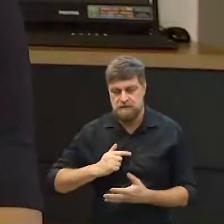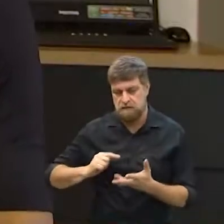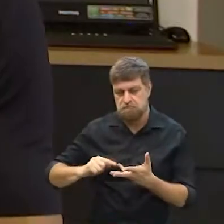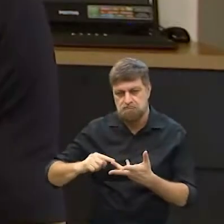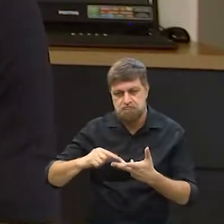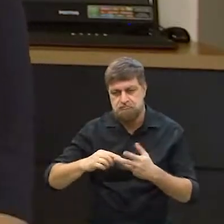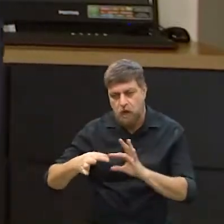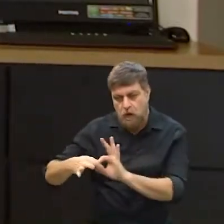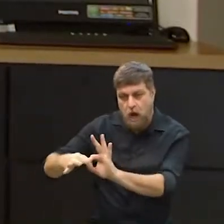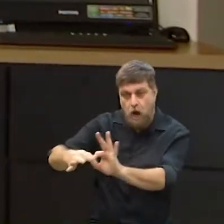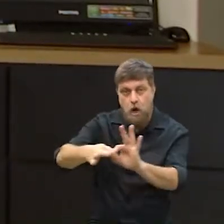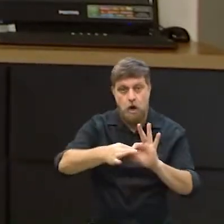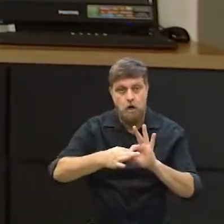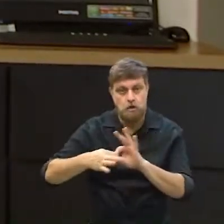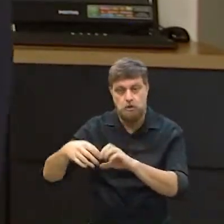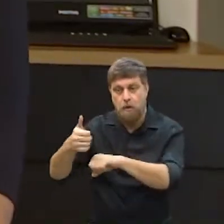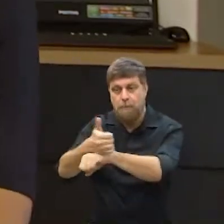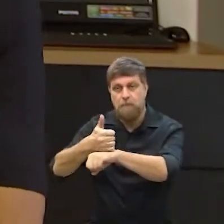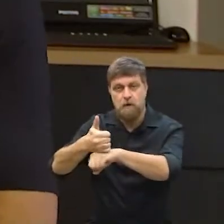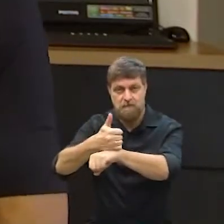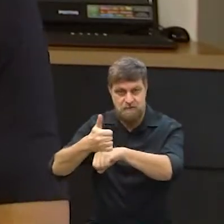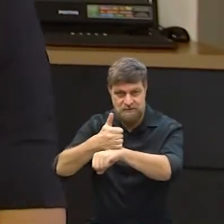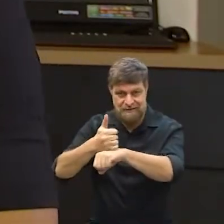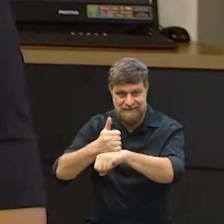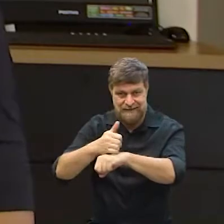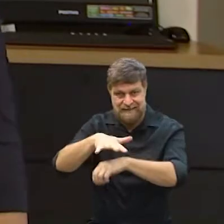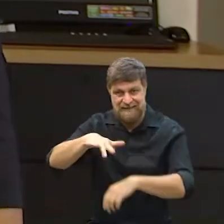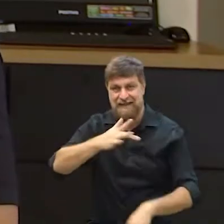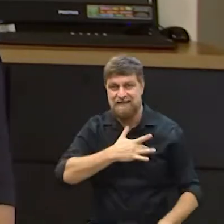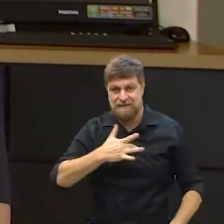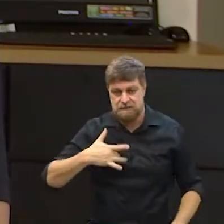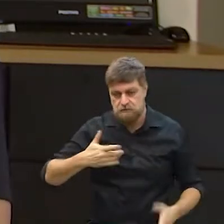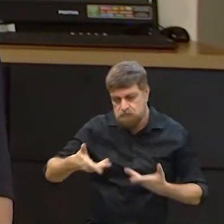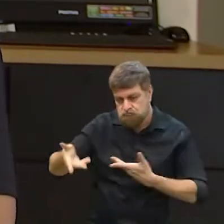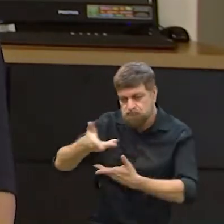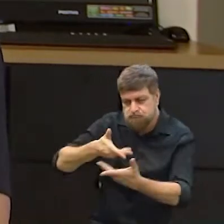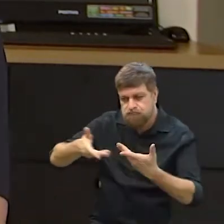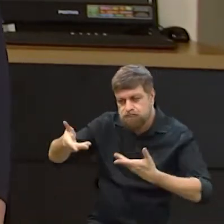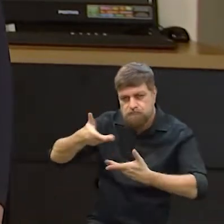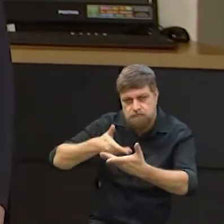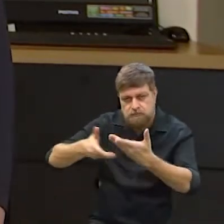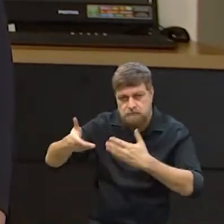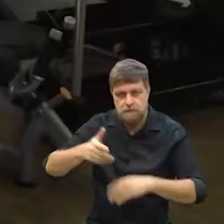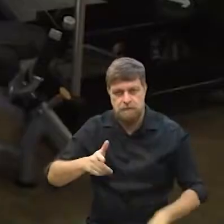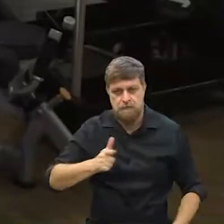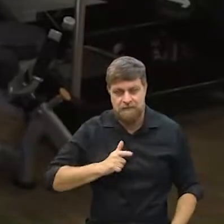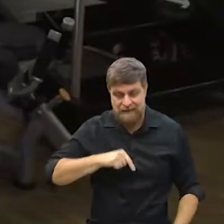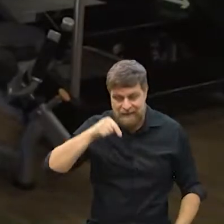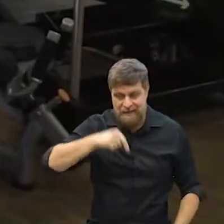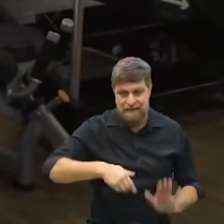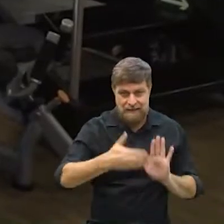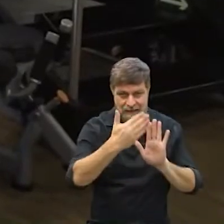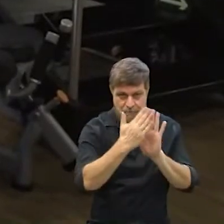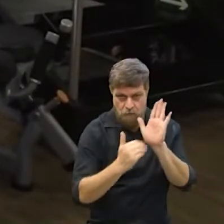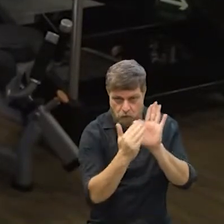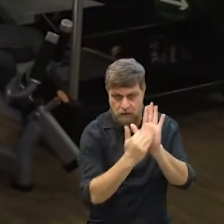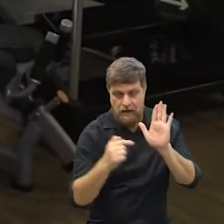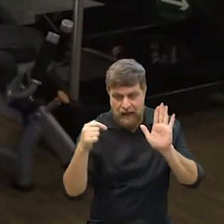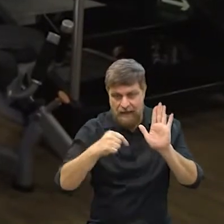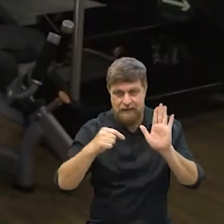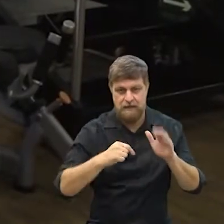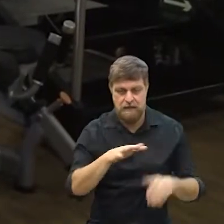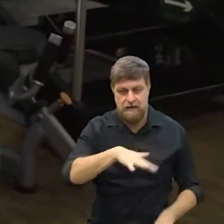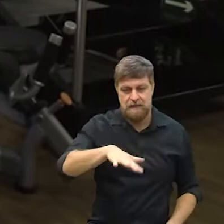médico, ortopedista, cardiologista, outros colegas de profissão da educação física, que o que tem sido de tendência do mercado,